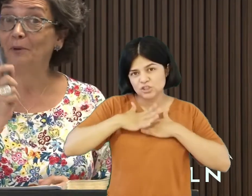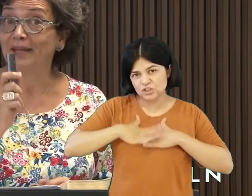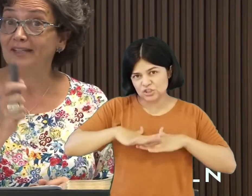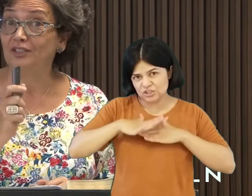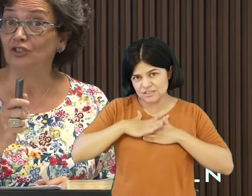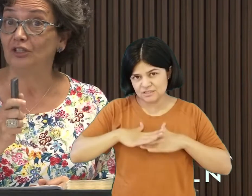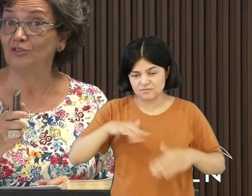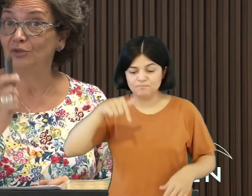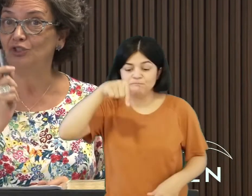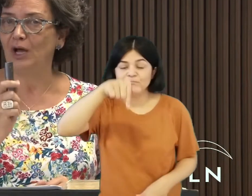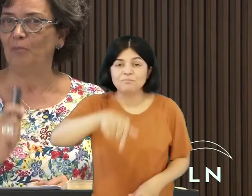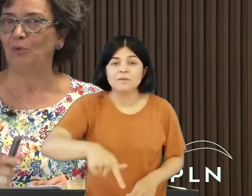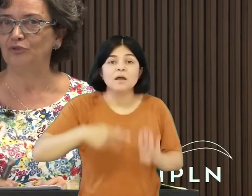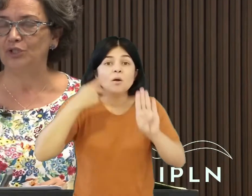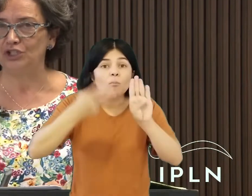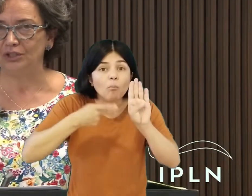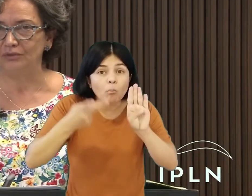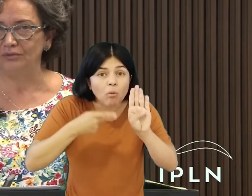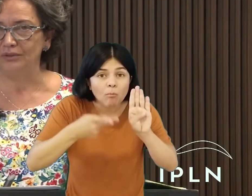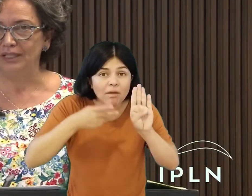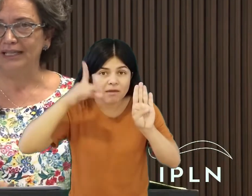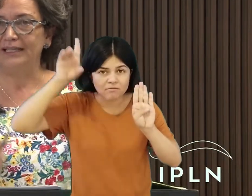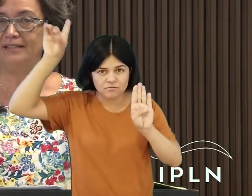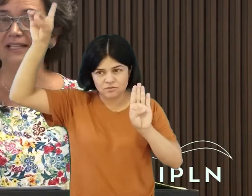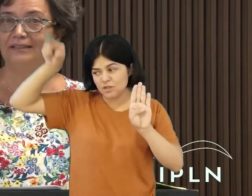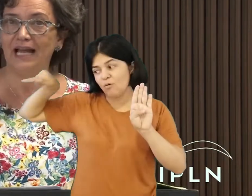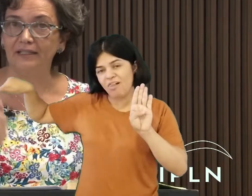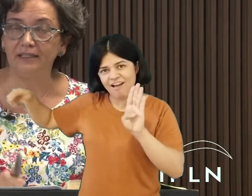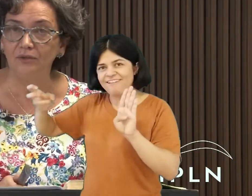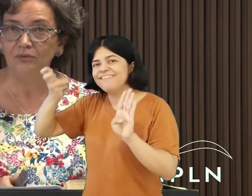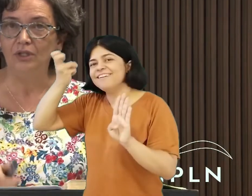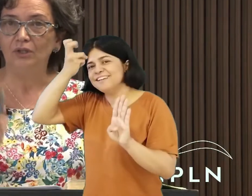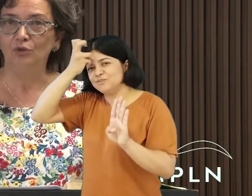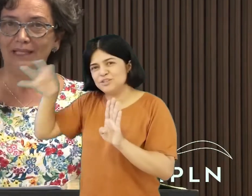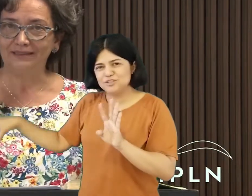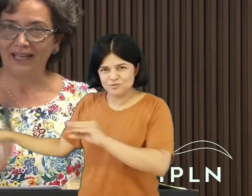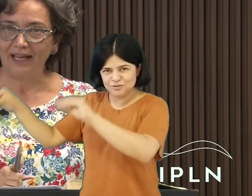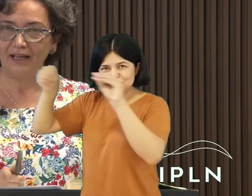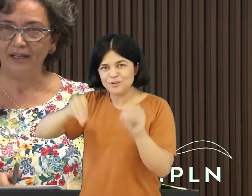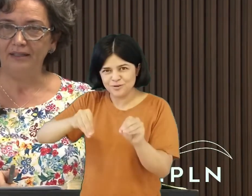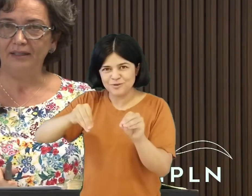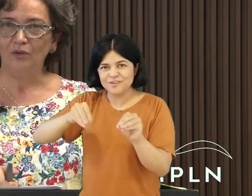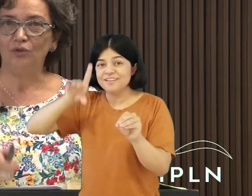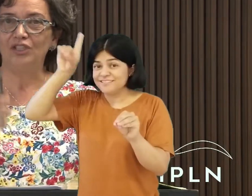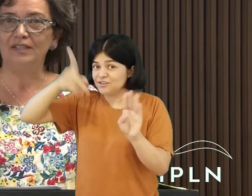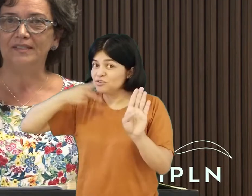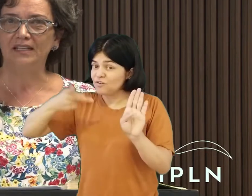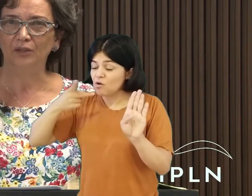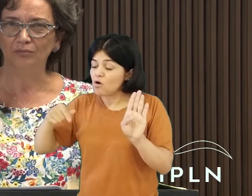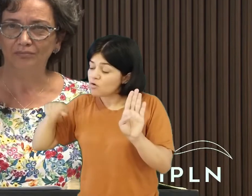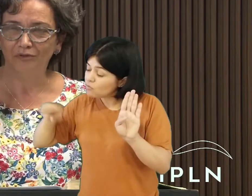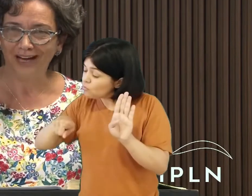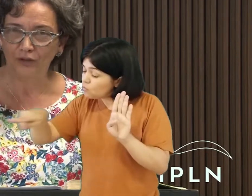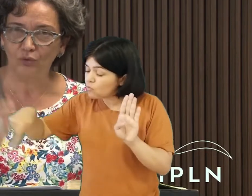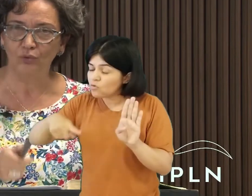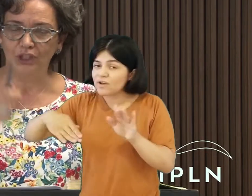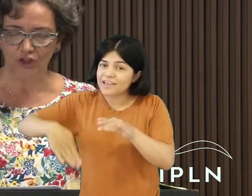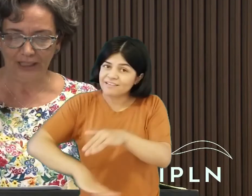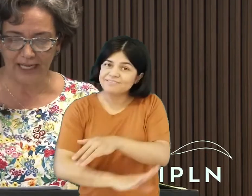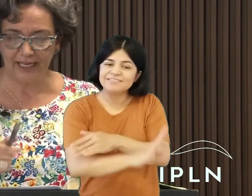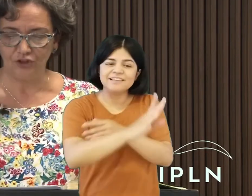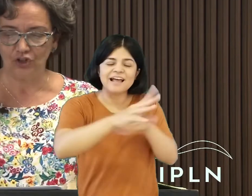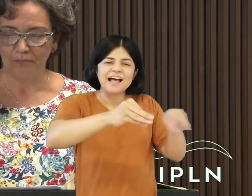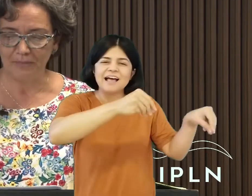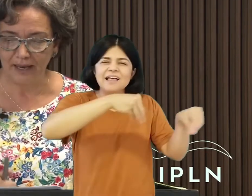foi a promessa de Deus ao tirar o povo do Egito, que eles entrariam numa terra onde eles teriam fartura